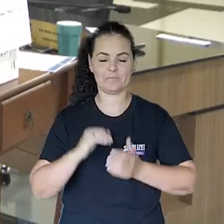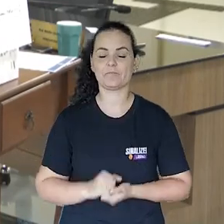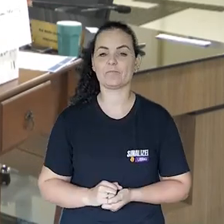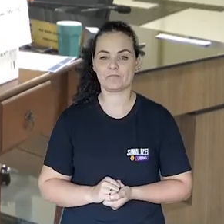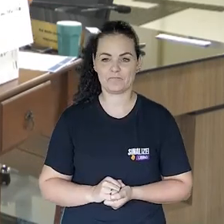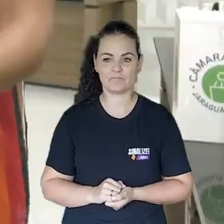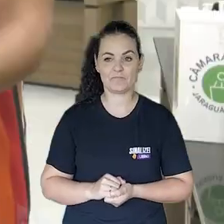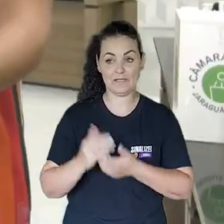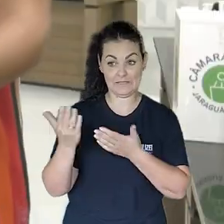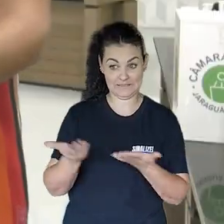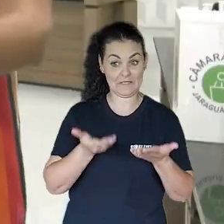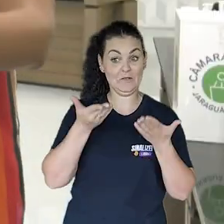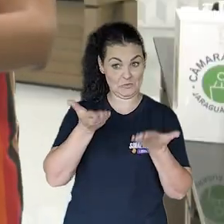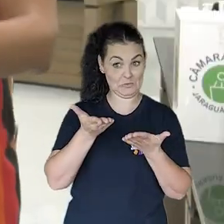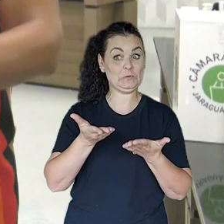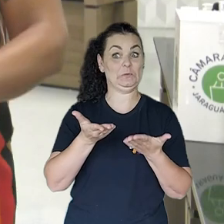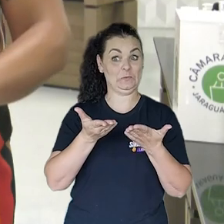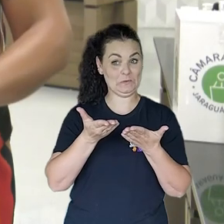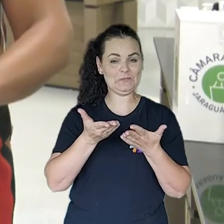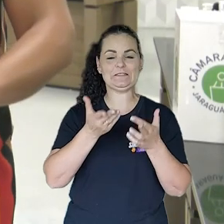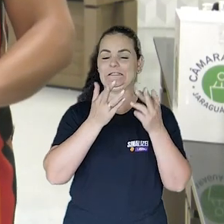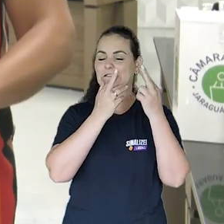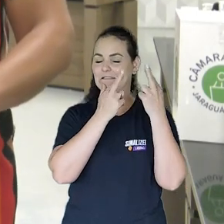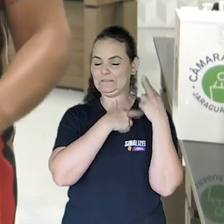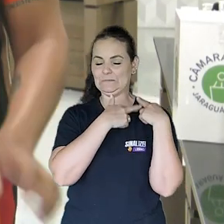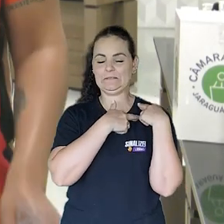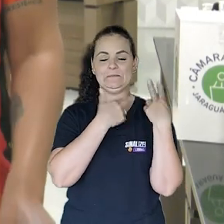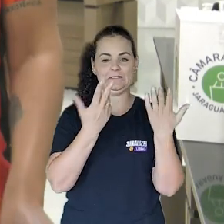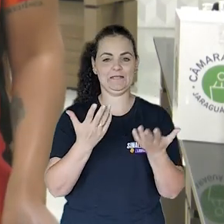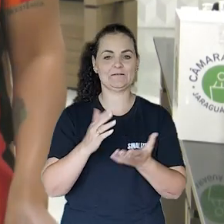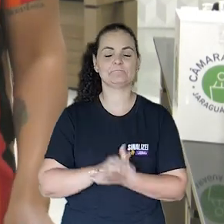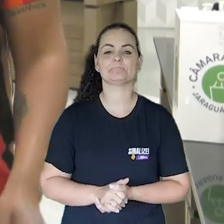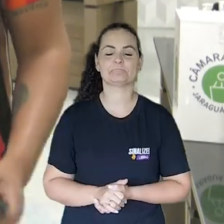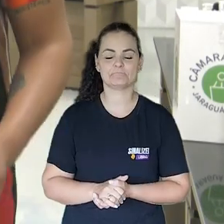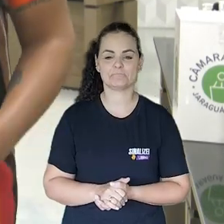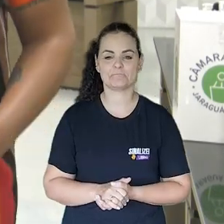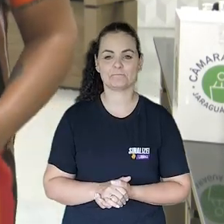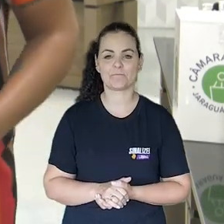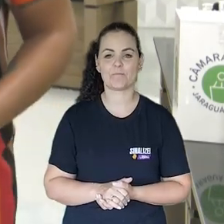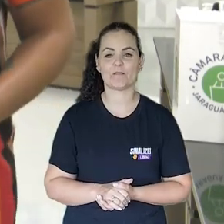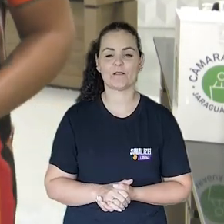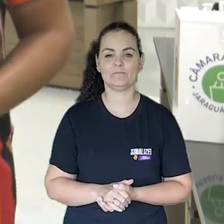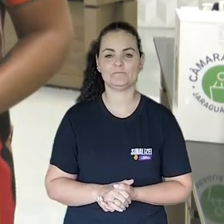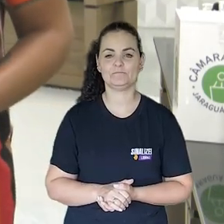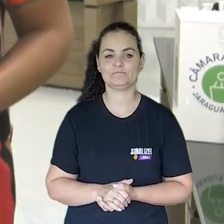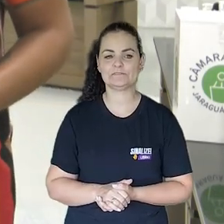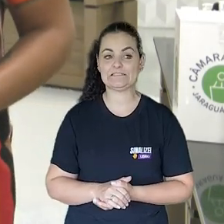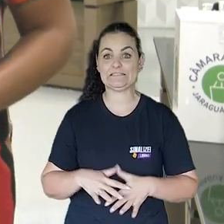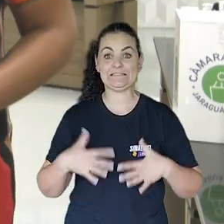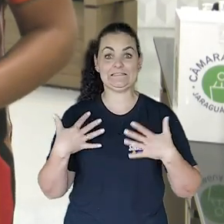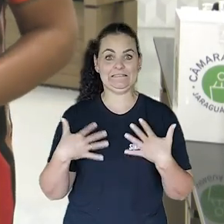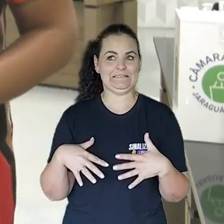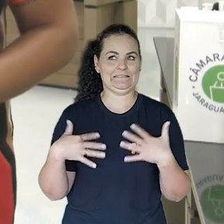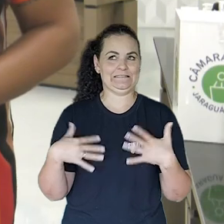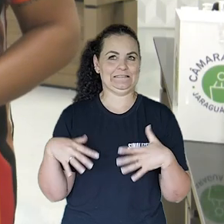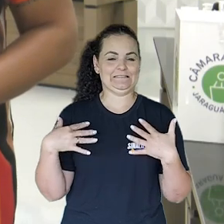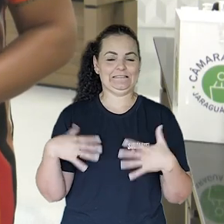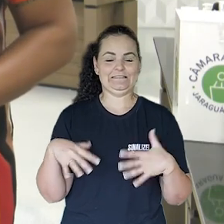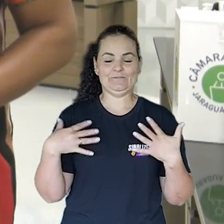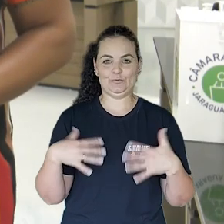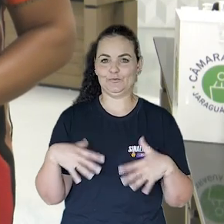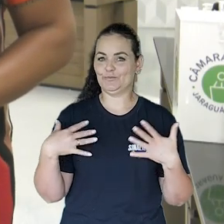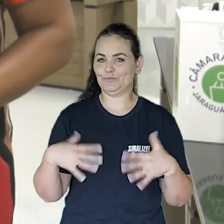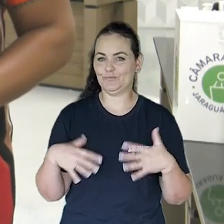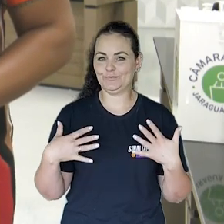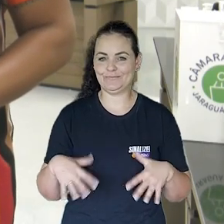Vamos lá, então. Ai, ai, ai. Vou fazer um pouco de suspense para saber quem é a escola. Vou falar primeiro